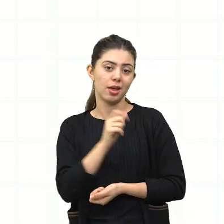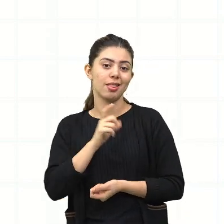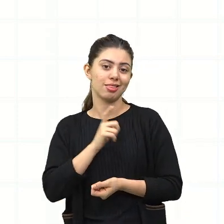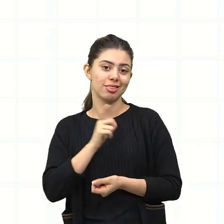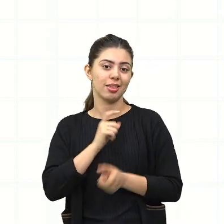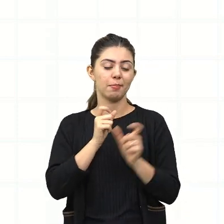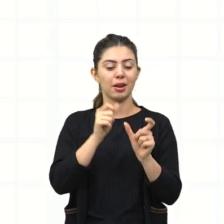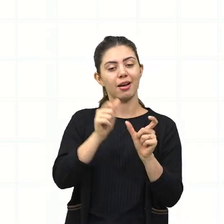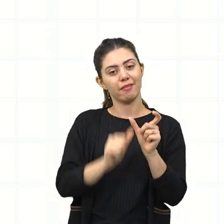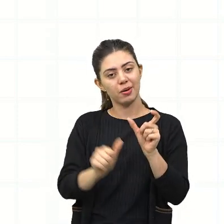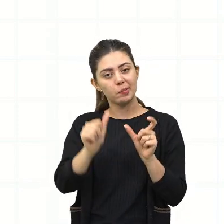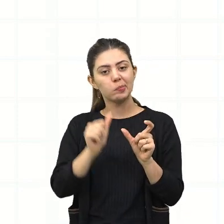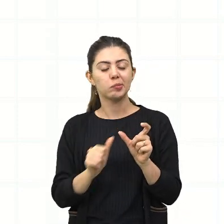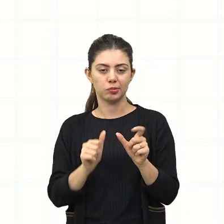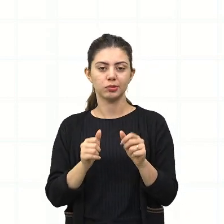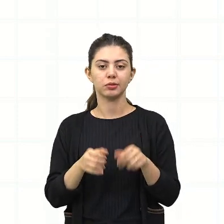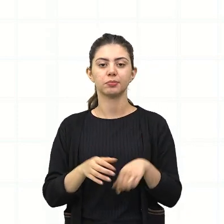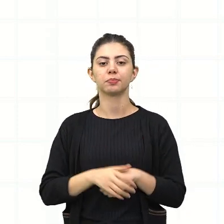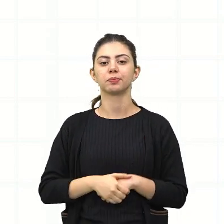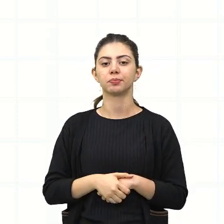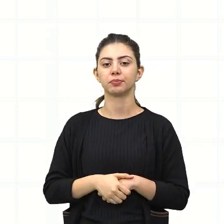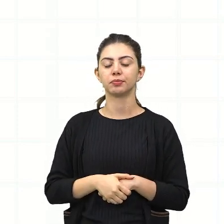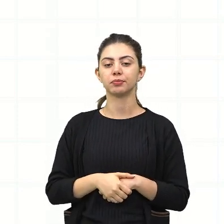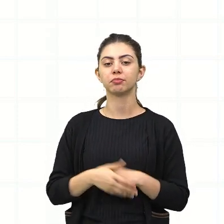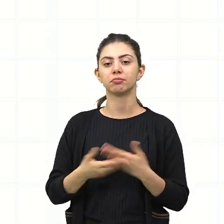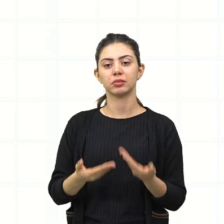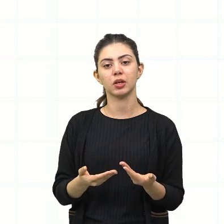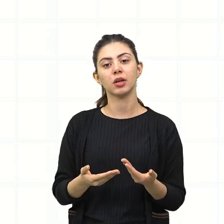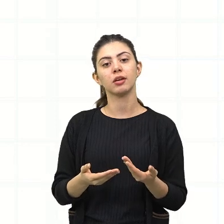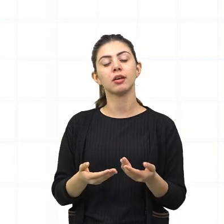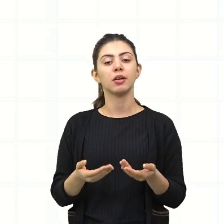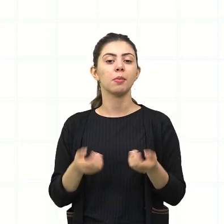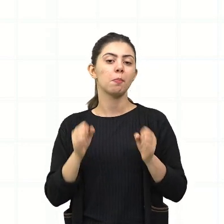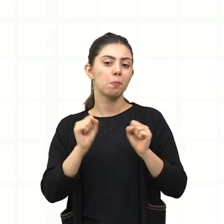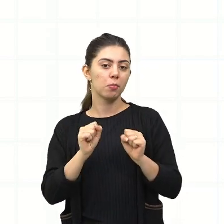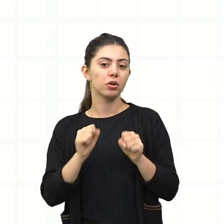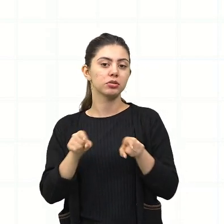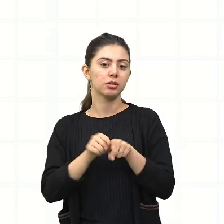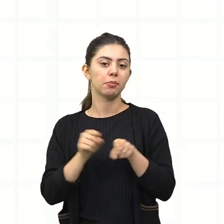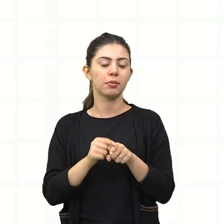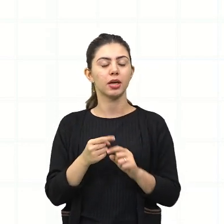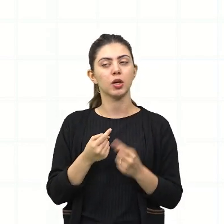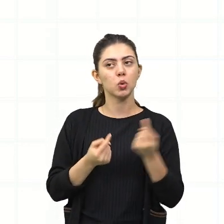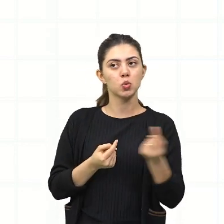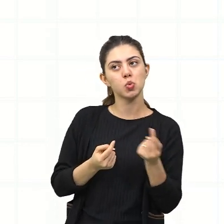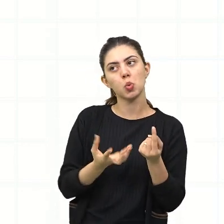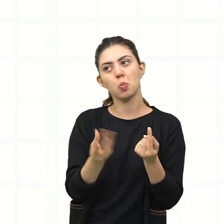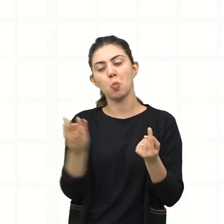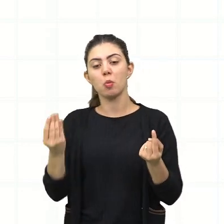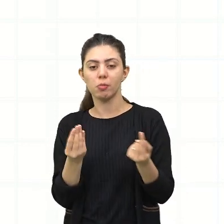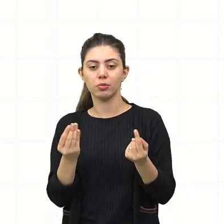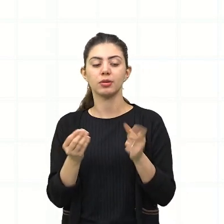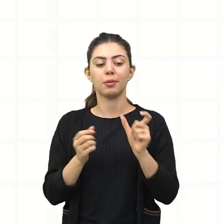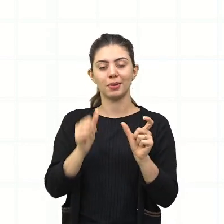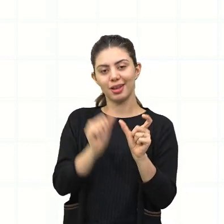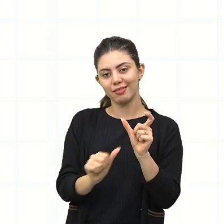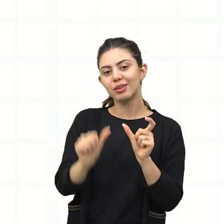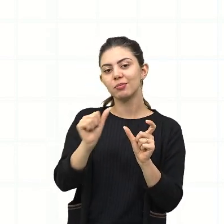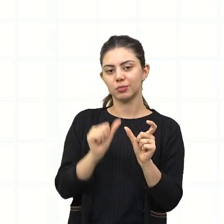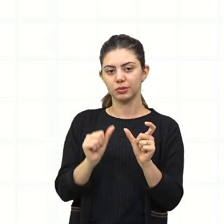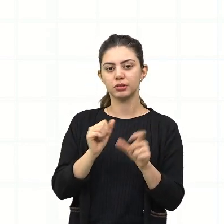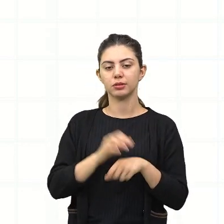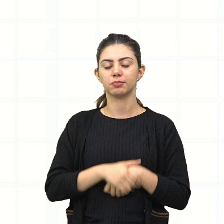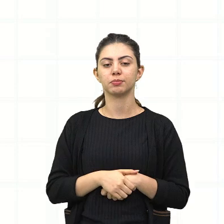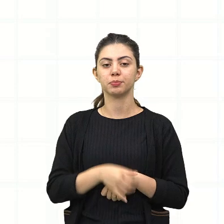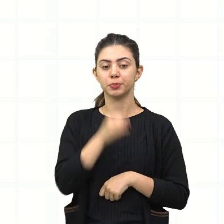ou feminino, e também o número, porque ele pode ser singular ou plural. Isso vai depender do termo a que ele se refere. Então, lá no